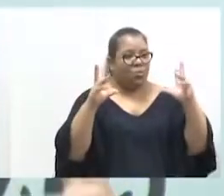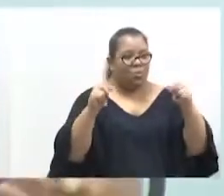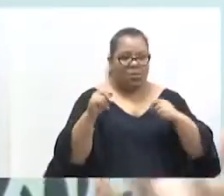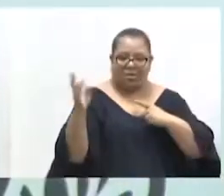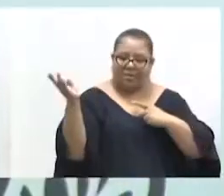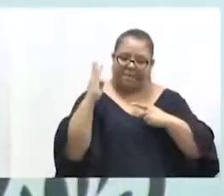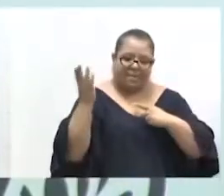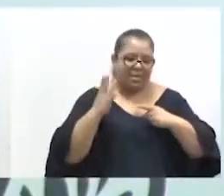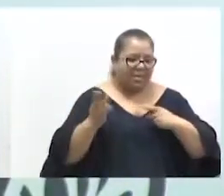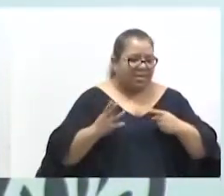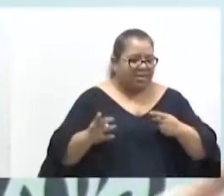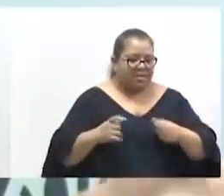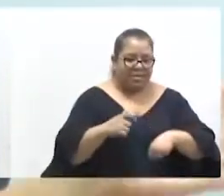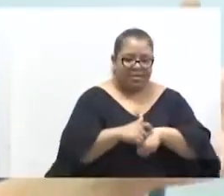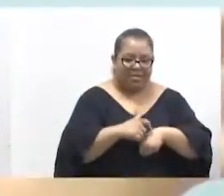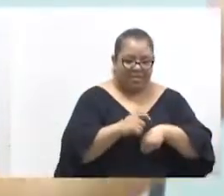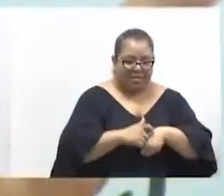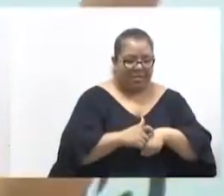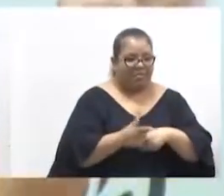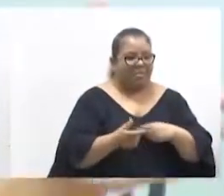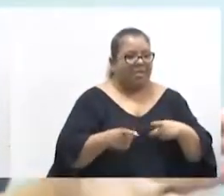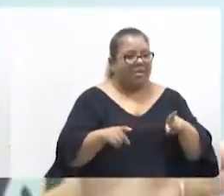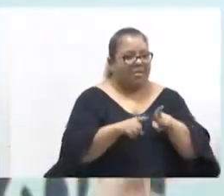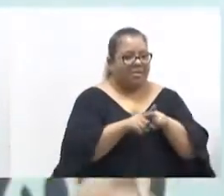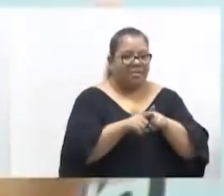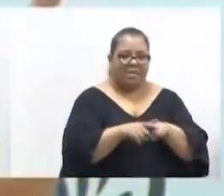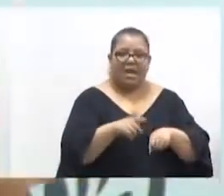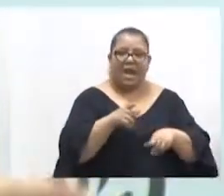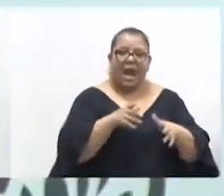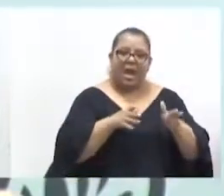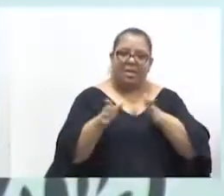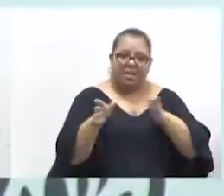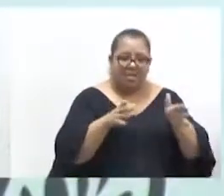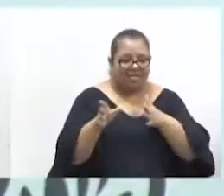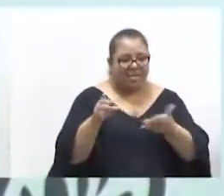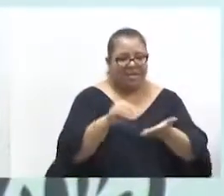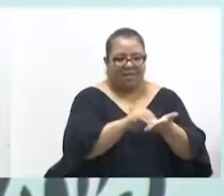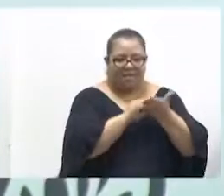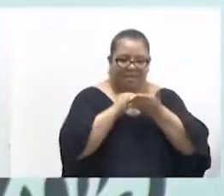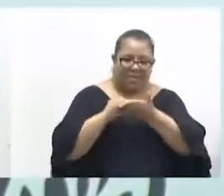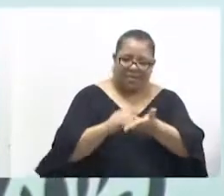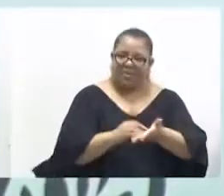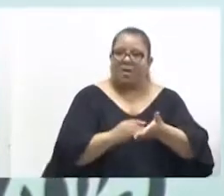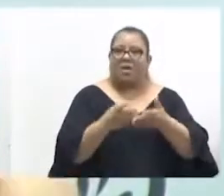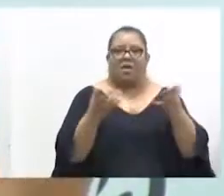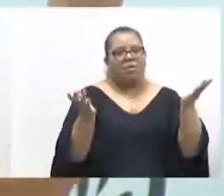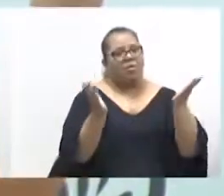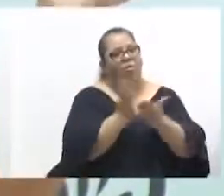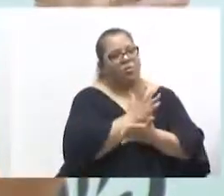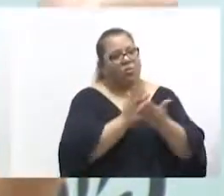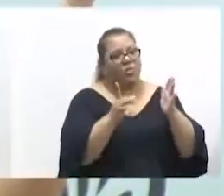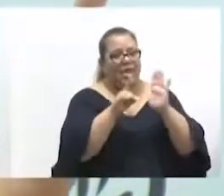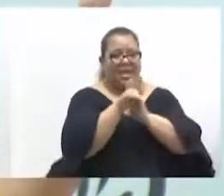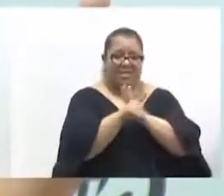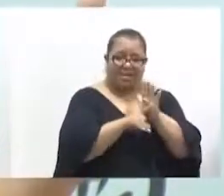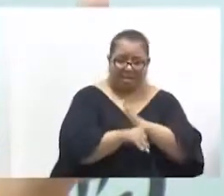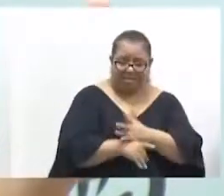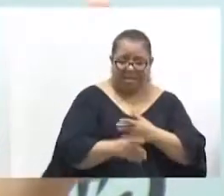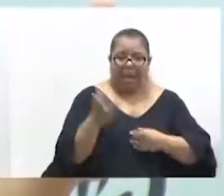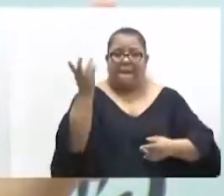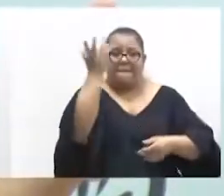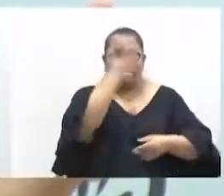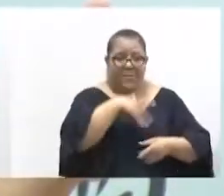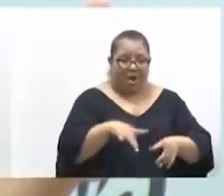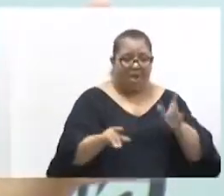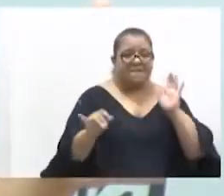são linkados em tempo real, então a gente não tem acesso. Então, é quando fez os exames, comprovou o diagnóstico